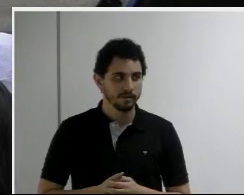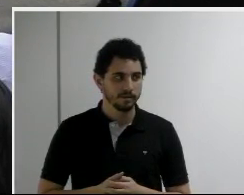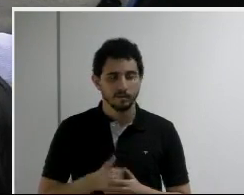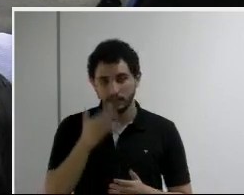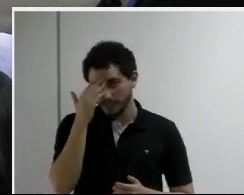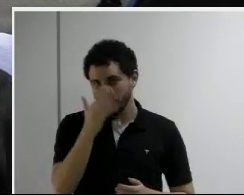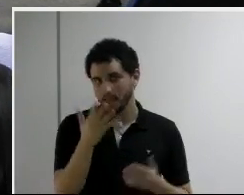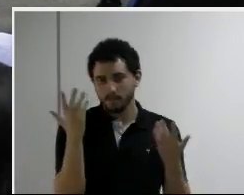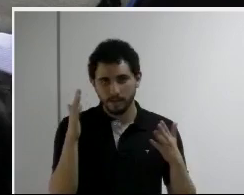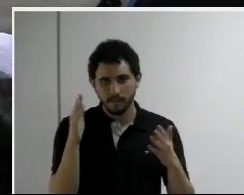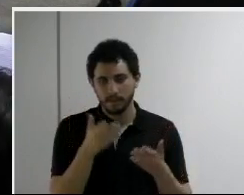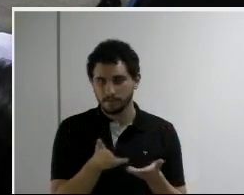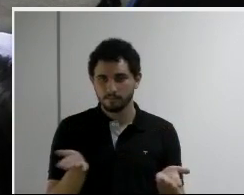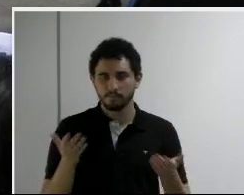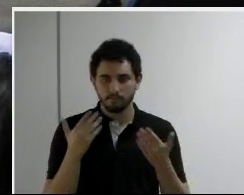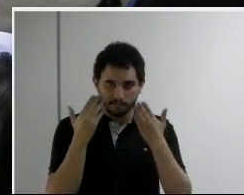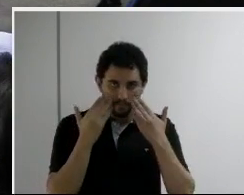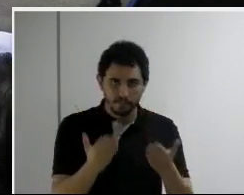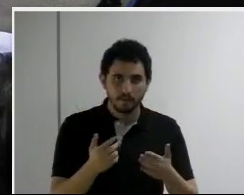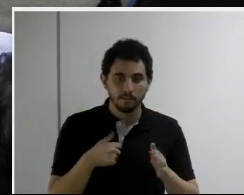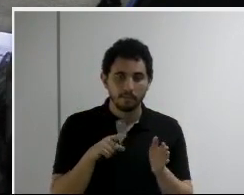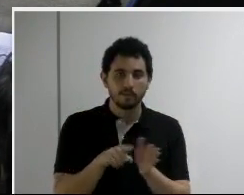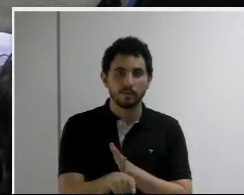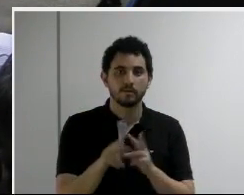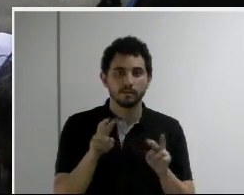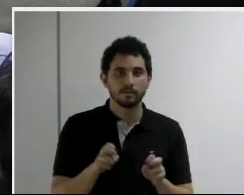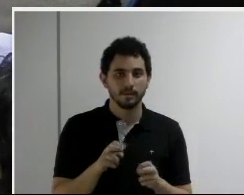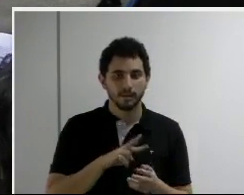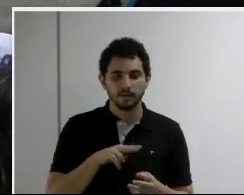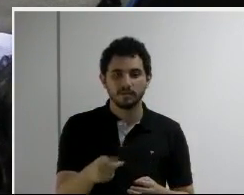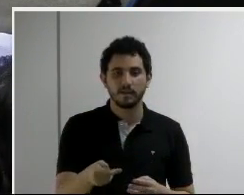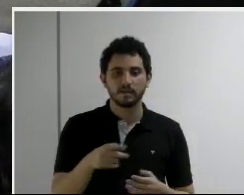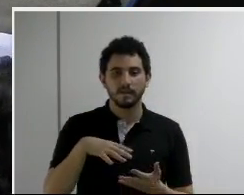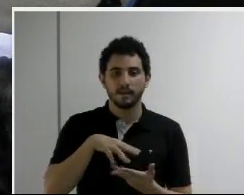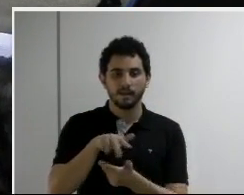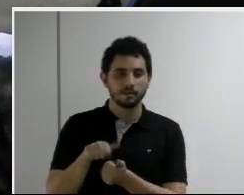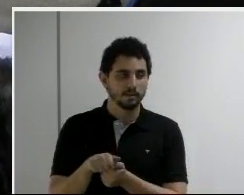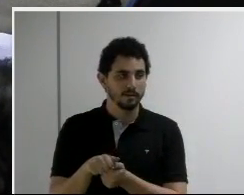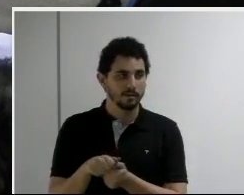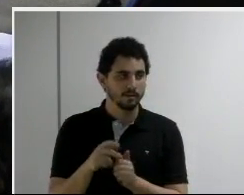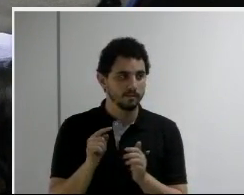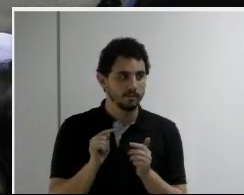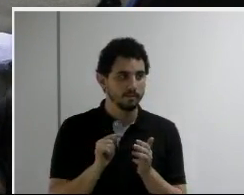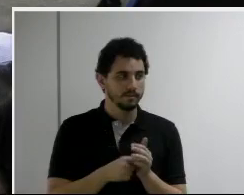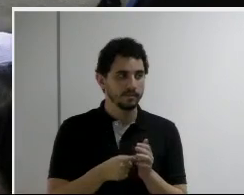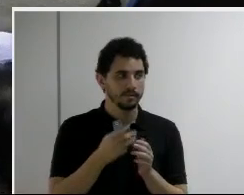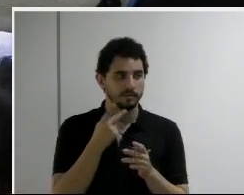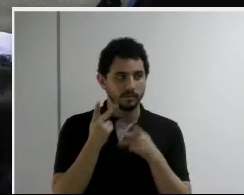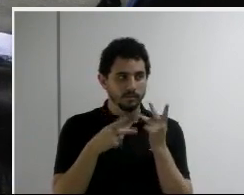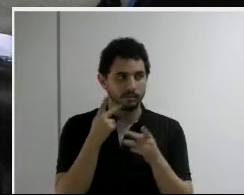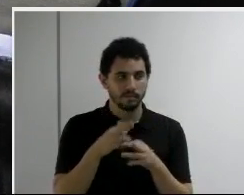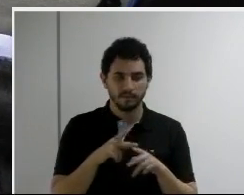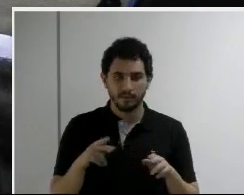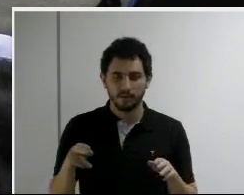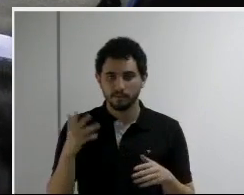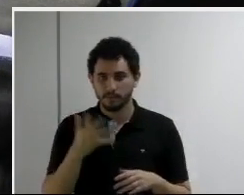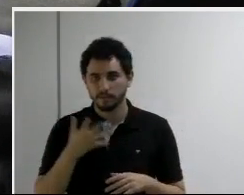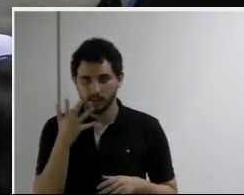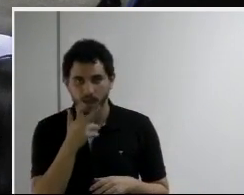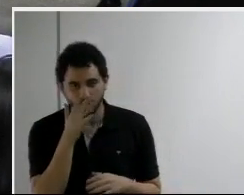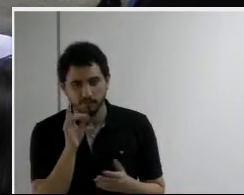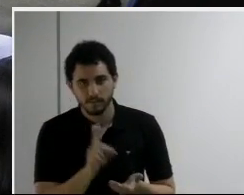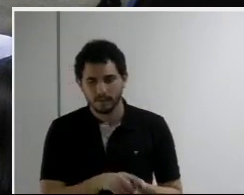Obrigada, parabéns pelas exposições. A minha pergunta é sobre transferências internacionais, um ponto mencionado por vários palestrantes, e que, de fato, eu acho que é